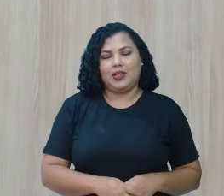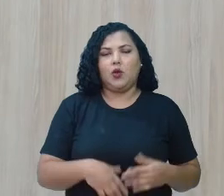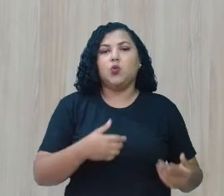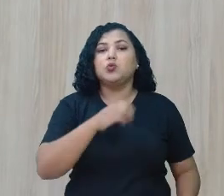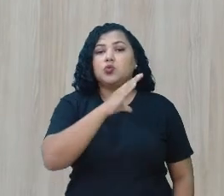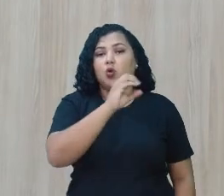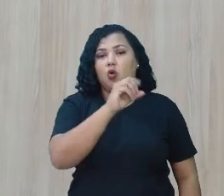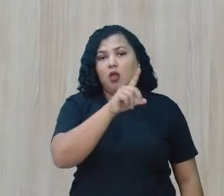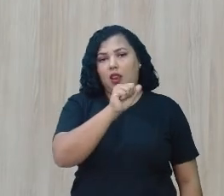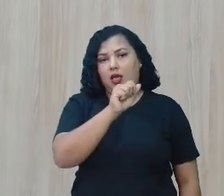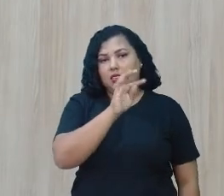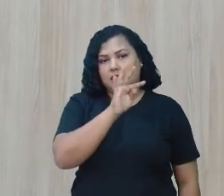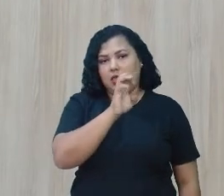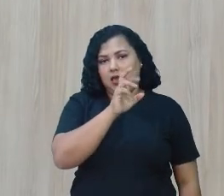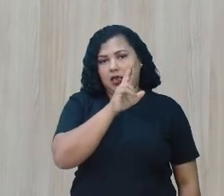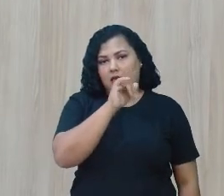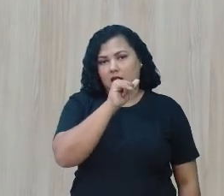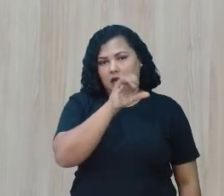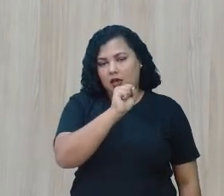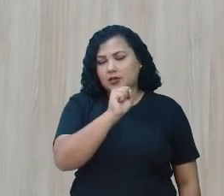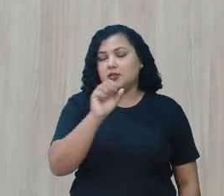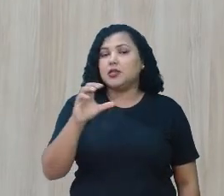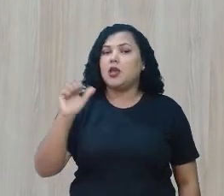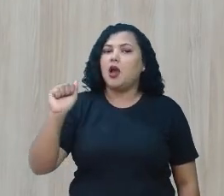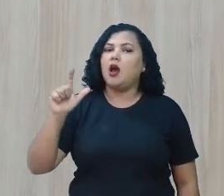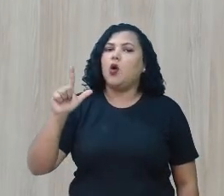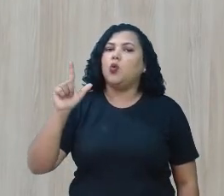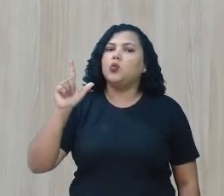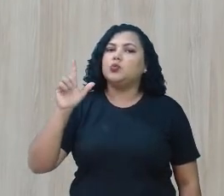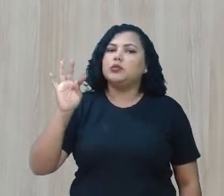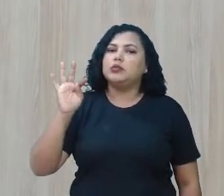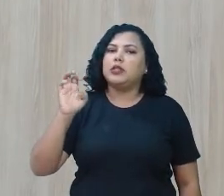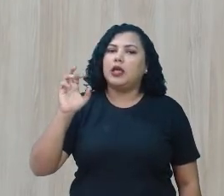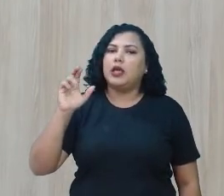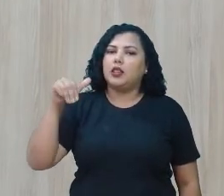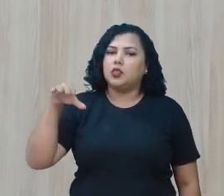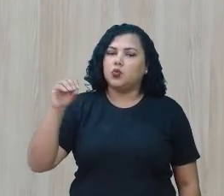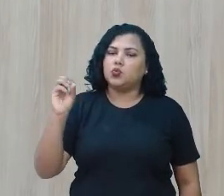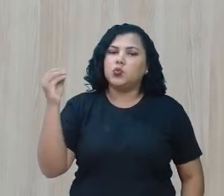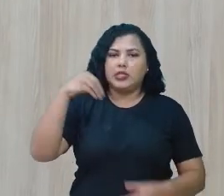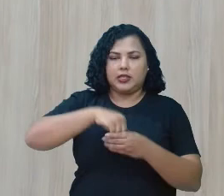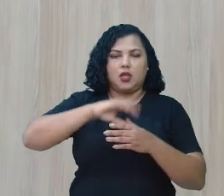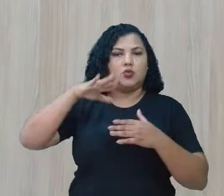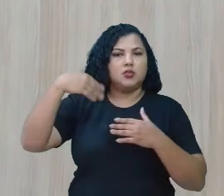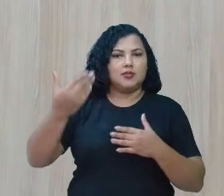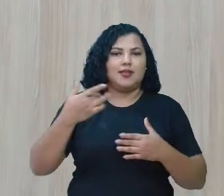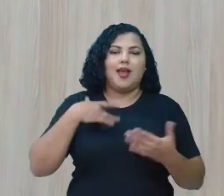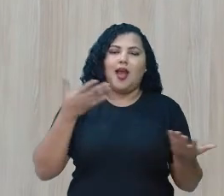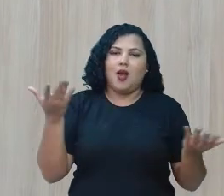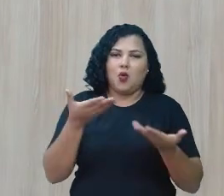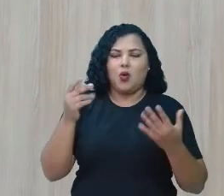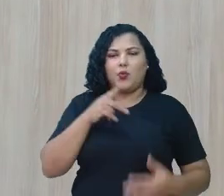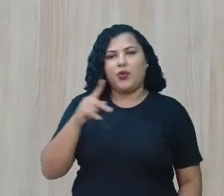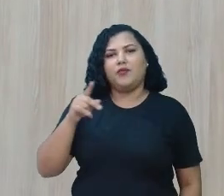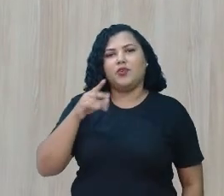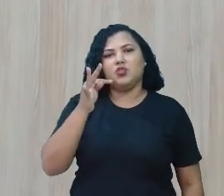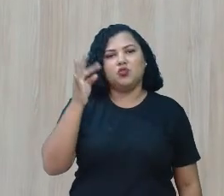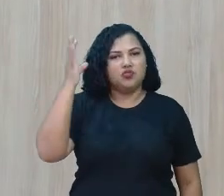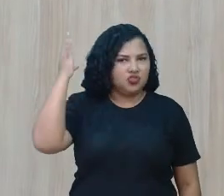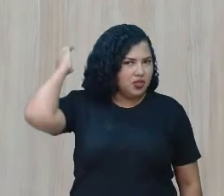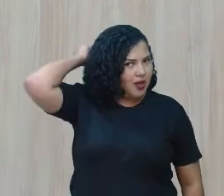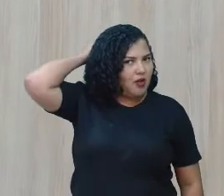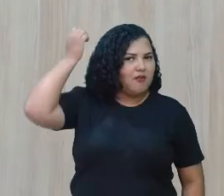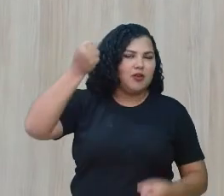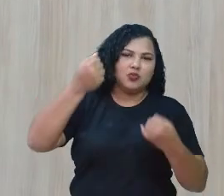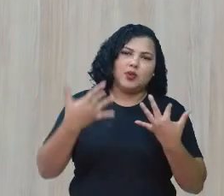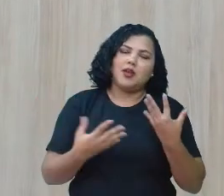os internos e os externos, tá joia? Vou passar a palavrinha aqui para o meu amigo Tiago, para ele me contar aí como é que está a